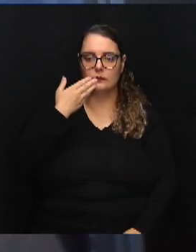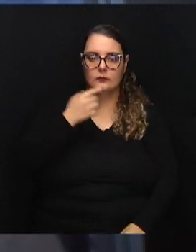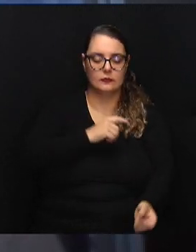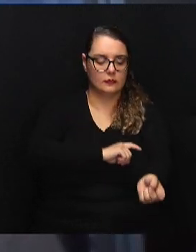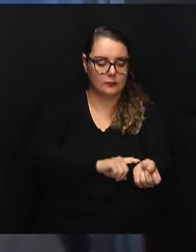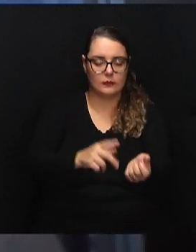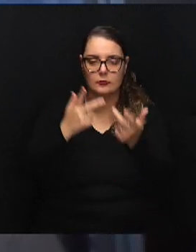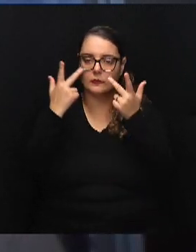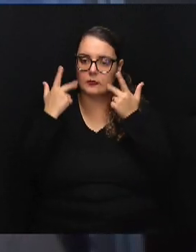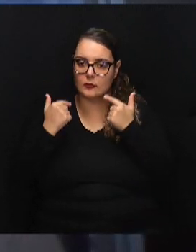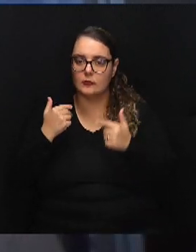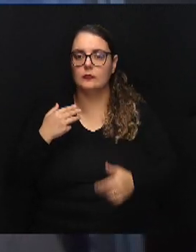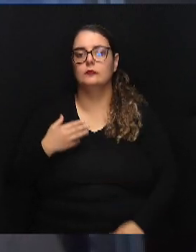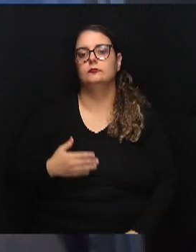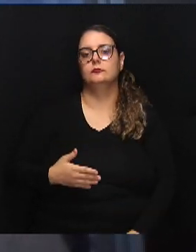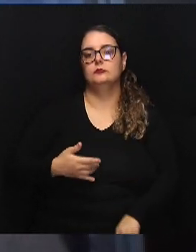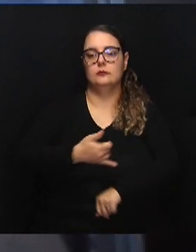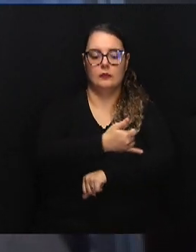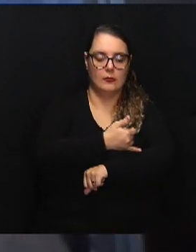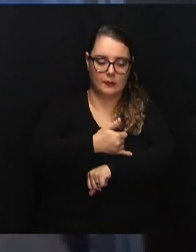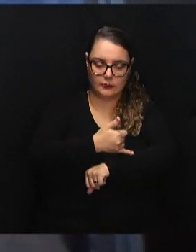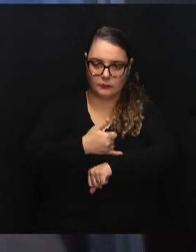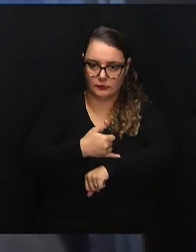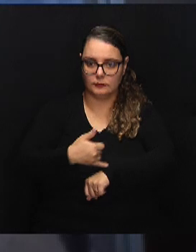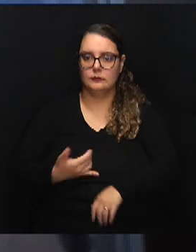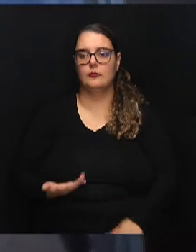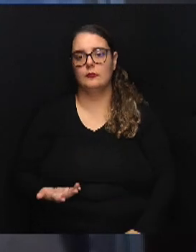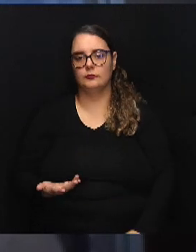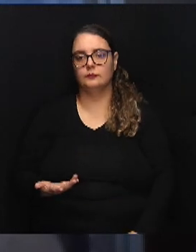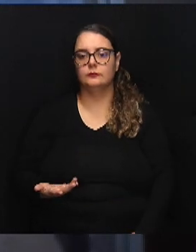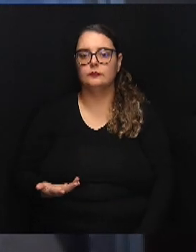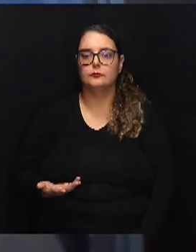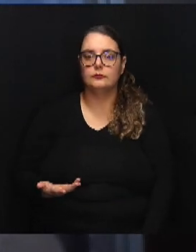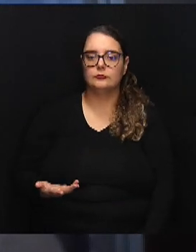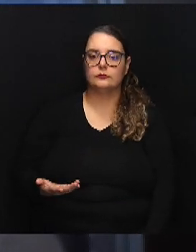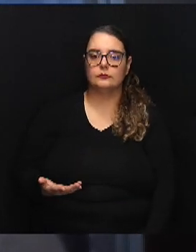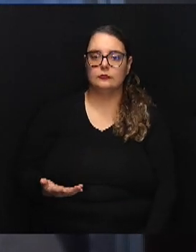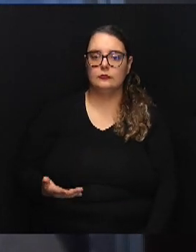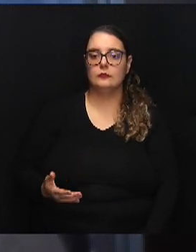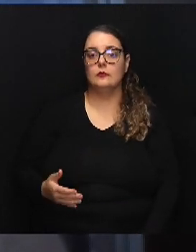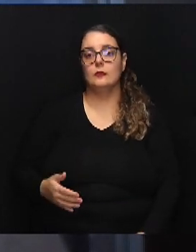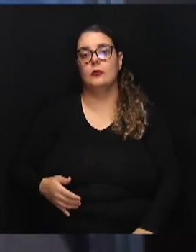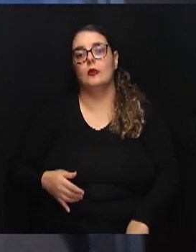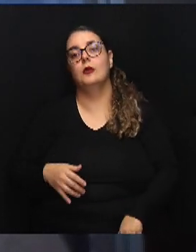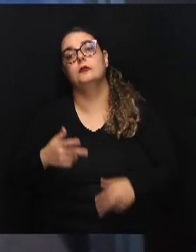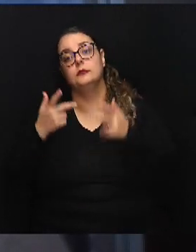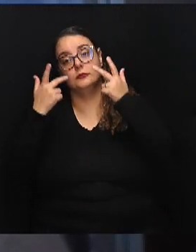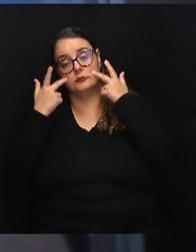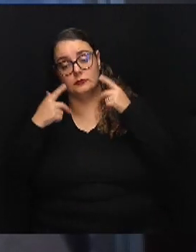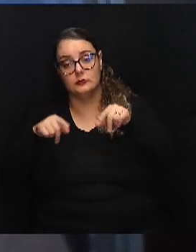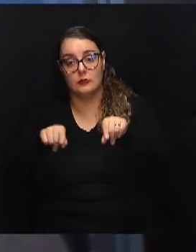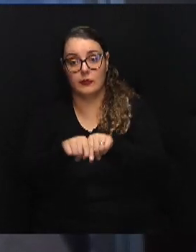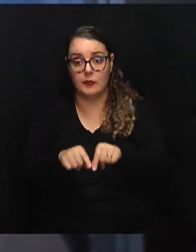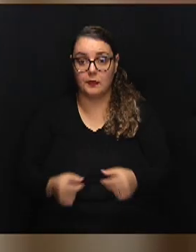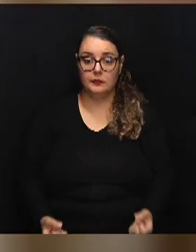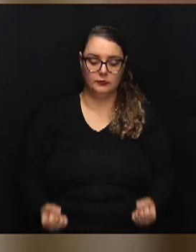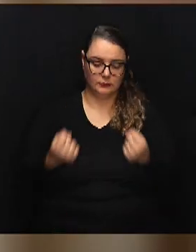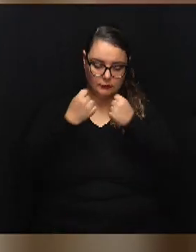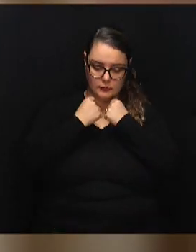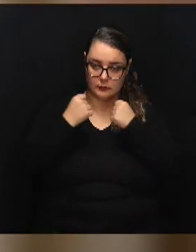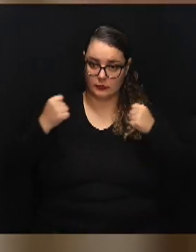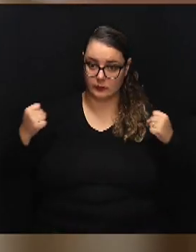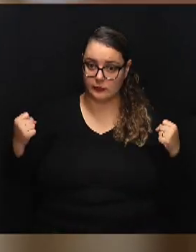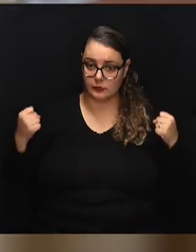normais, manter a taxa da gordura, da fração prejudicial do colesterol normal, praticar atividade